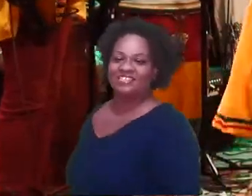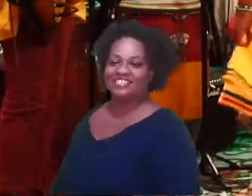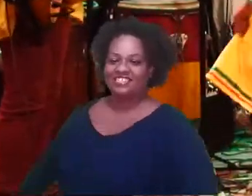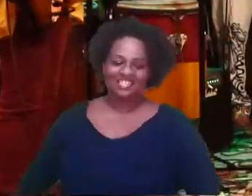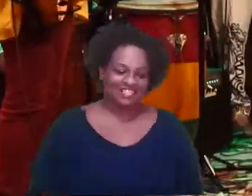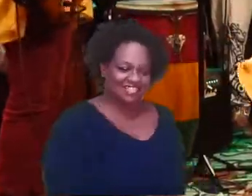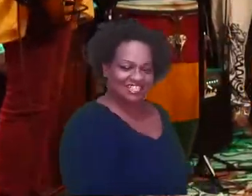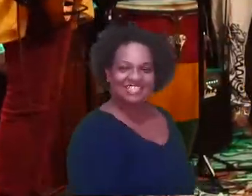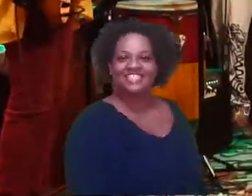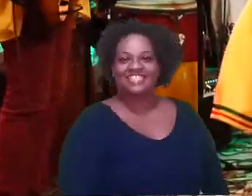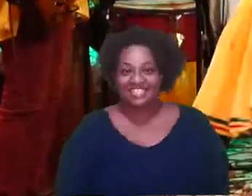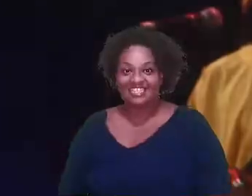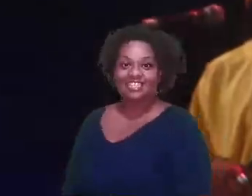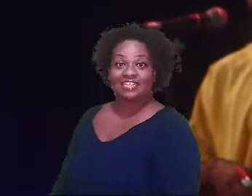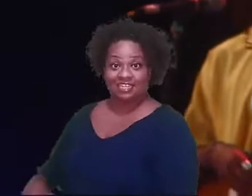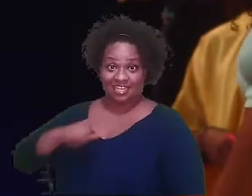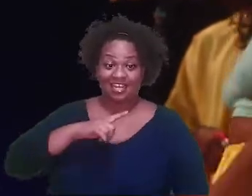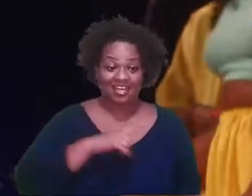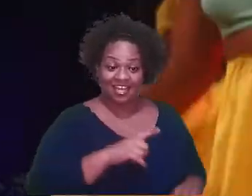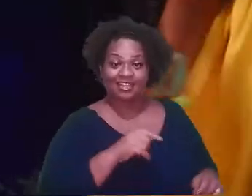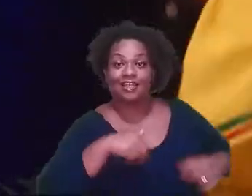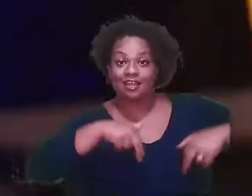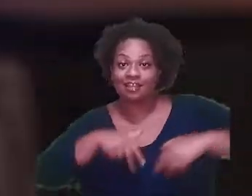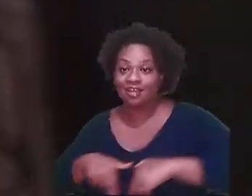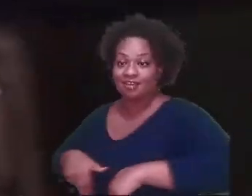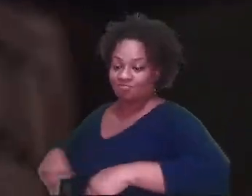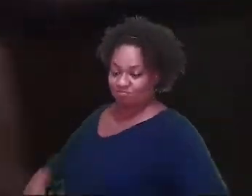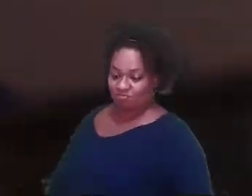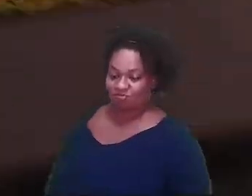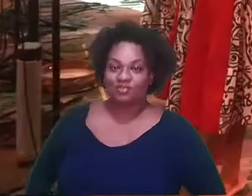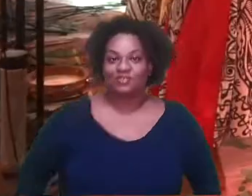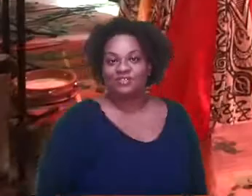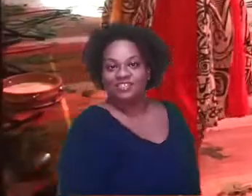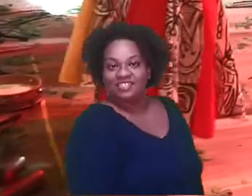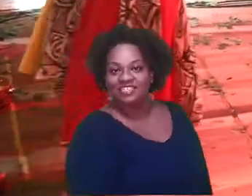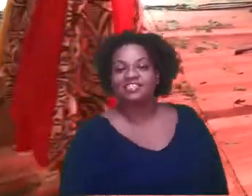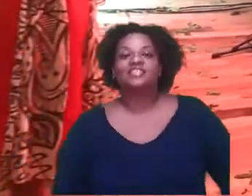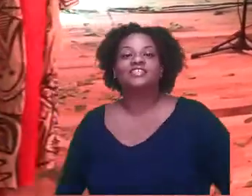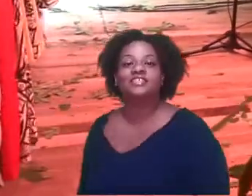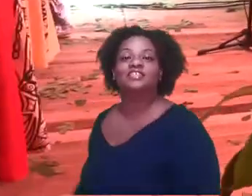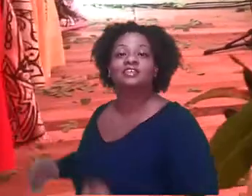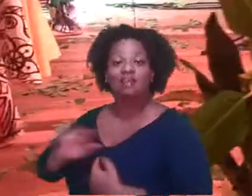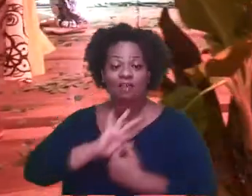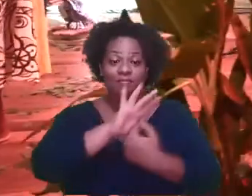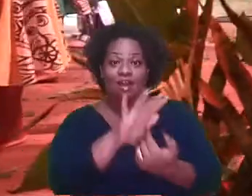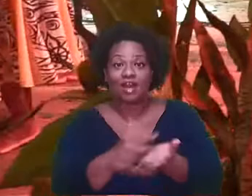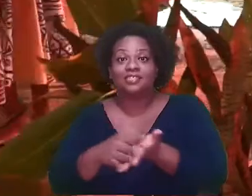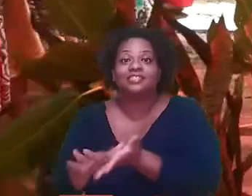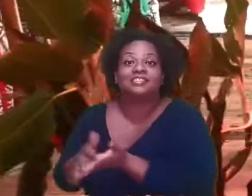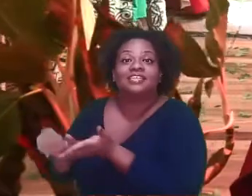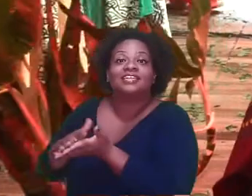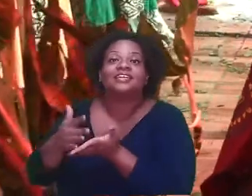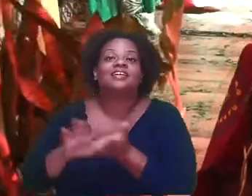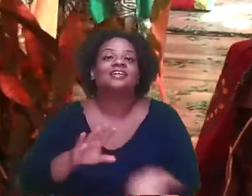Guadalupe é um terreiro, é o terreiro da Ubingada. E mãe Bete de Oxum vem trazendo essa sambada.